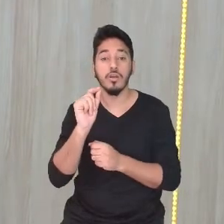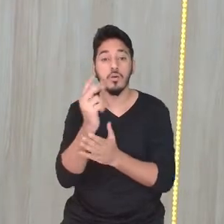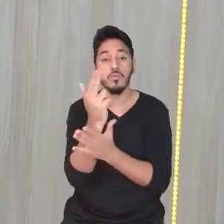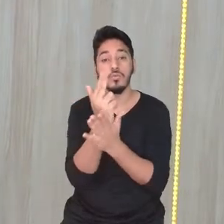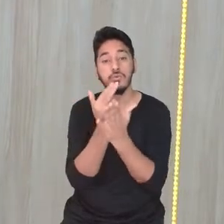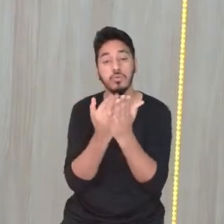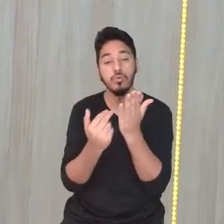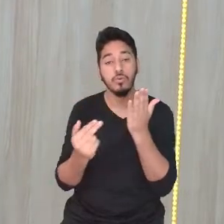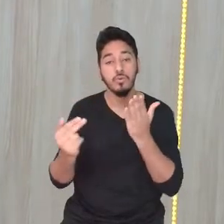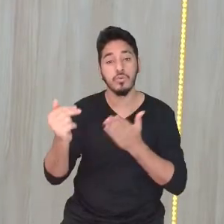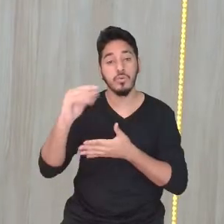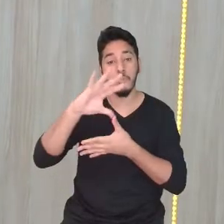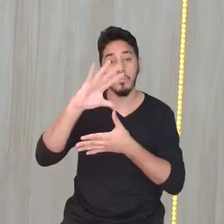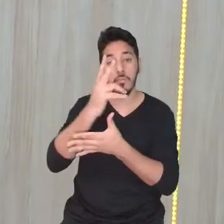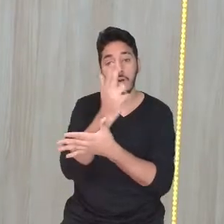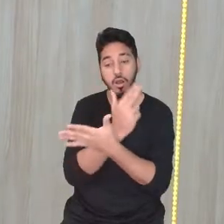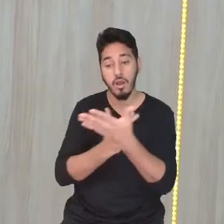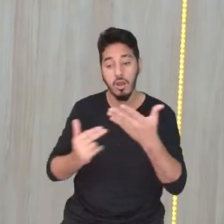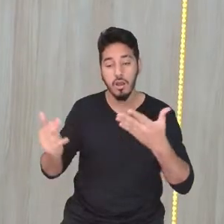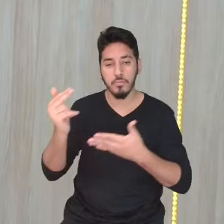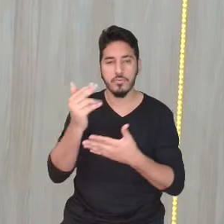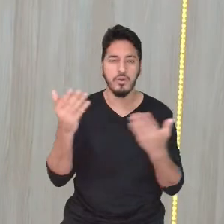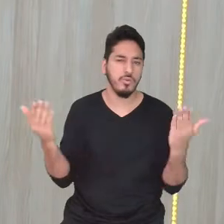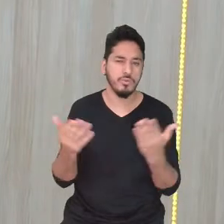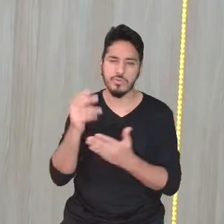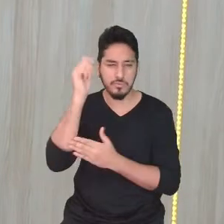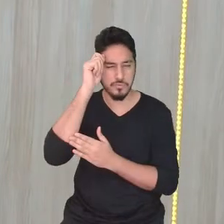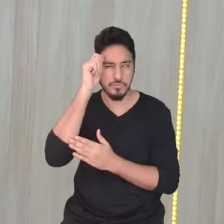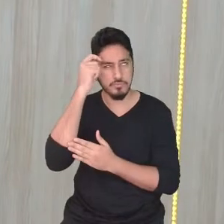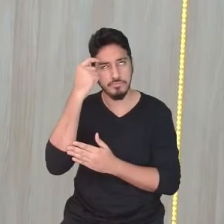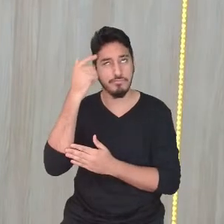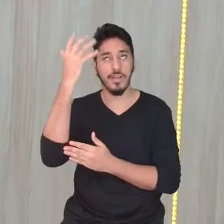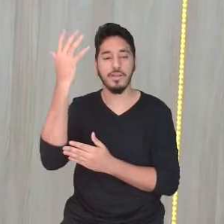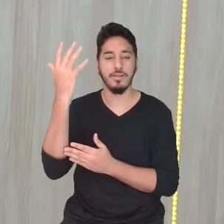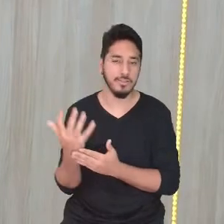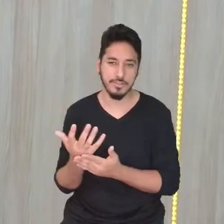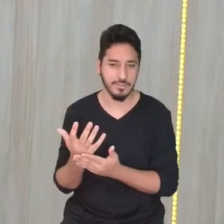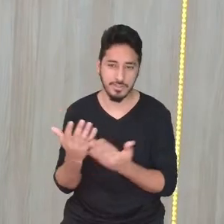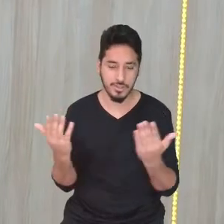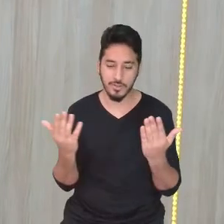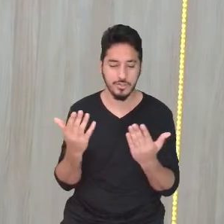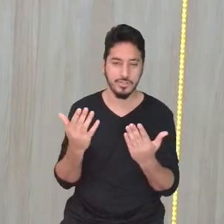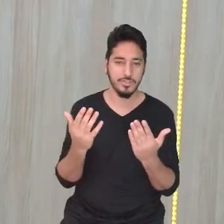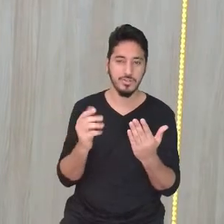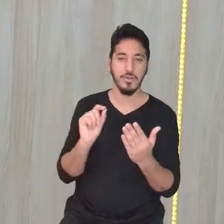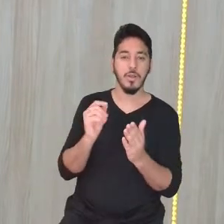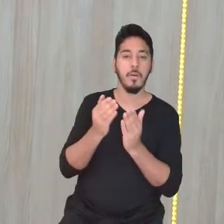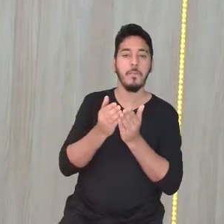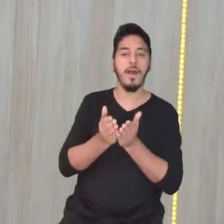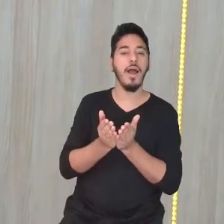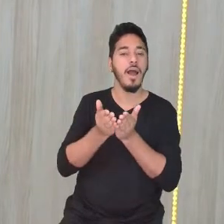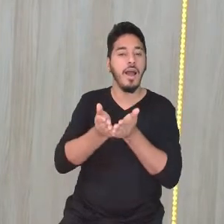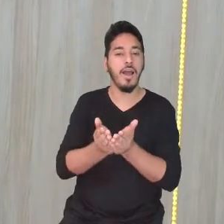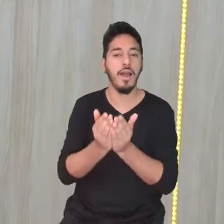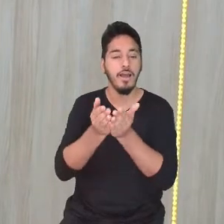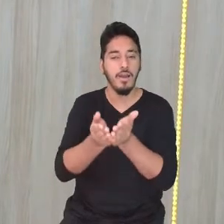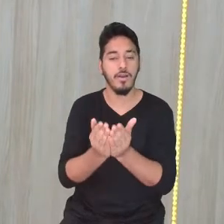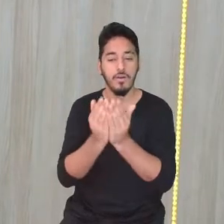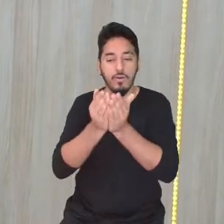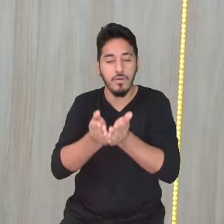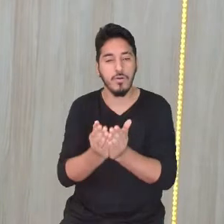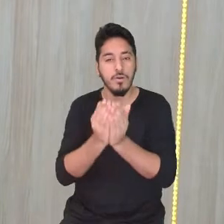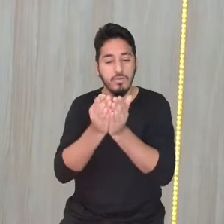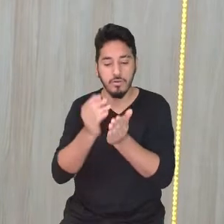os caminhos uns dos outros. Hoje em dia a gente não imagina isso. A gente não imagina a gente pegar um barco para sair para